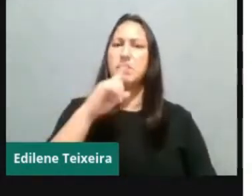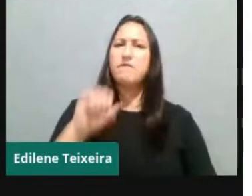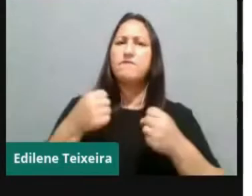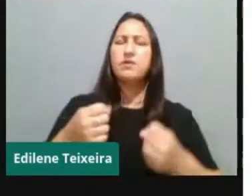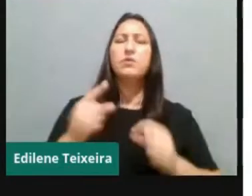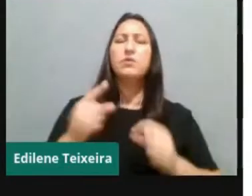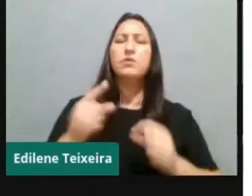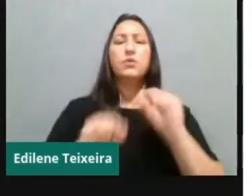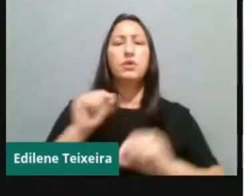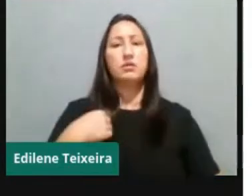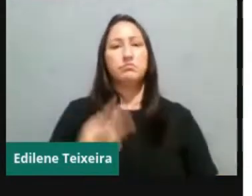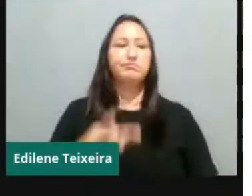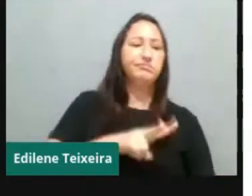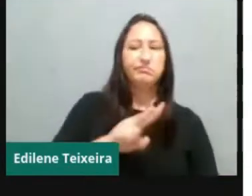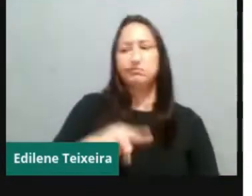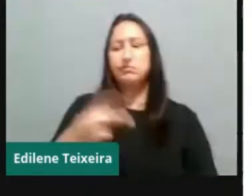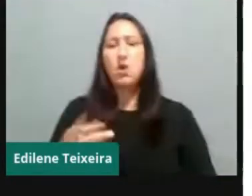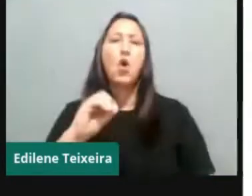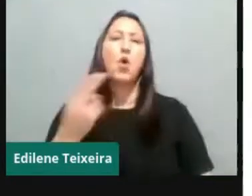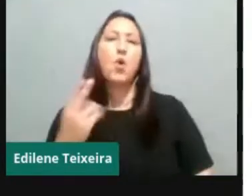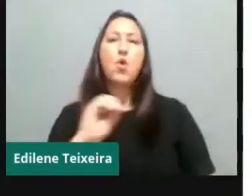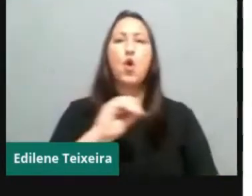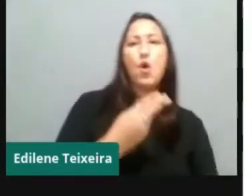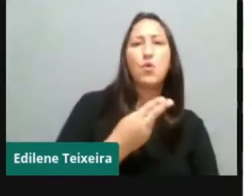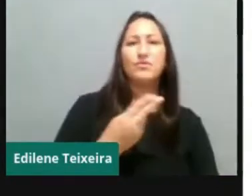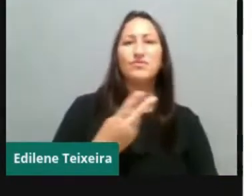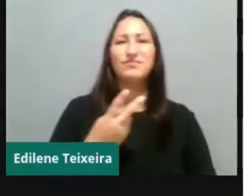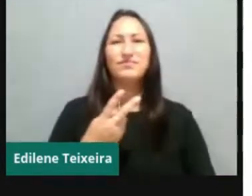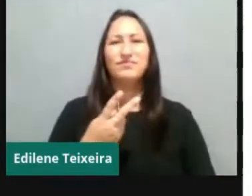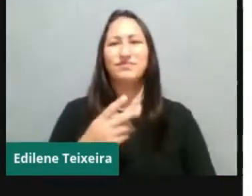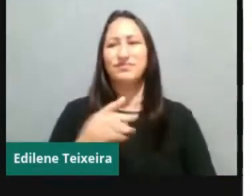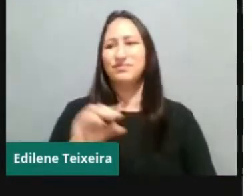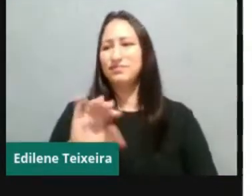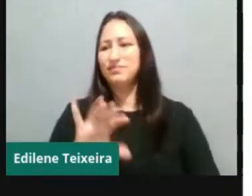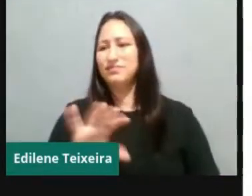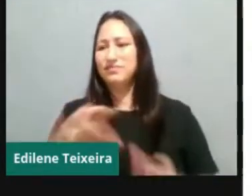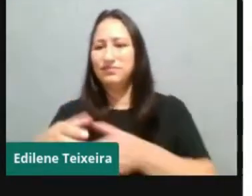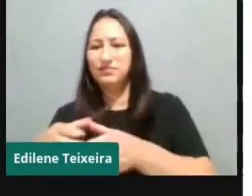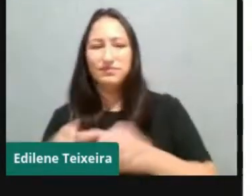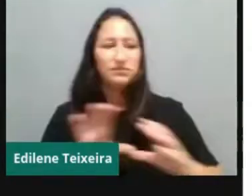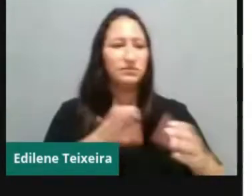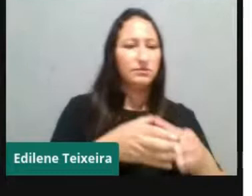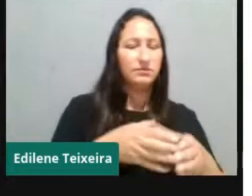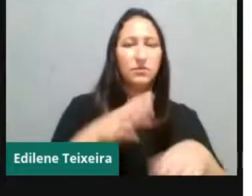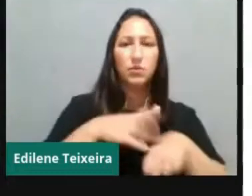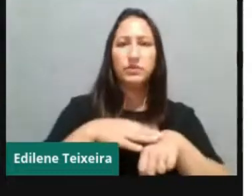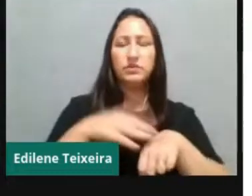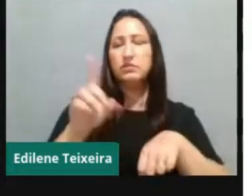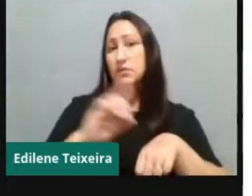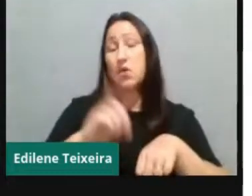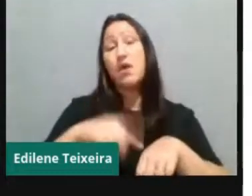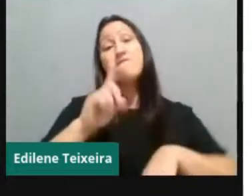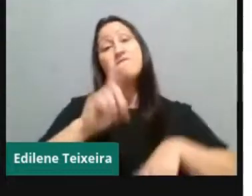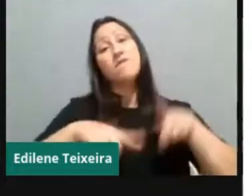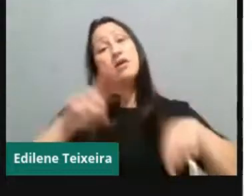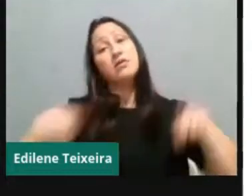existe uma categoria de patologias. O que existe é uma variação de sintomas. Então, a pessoa vai de controle até muito